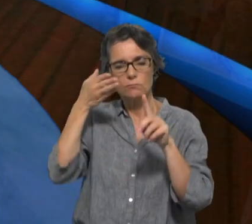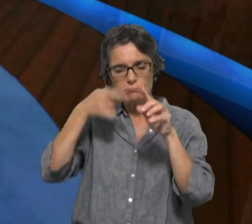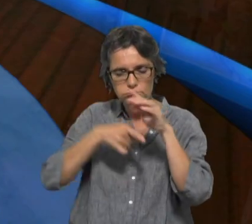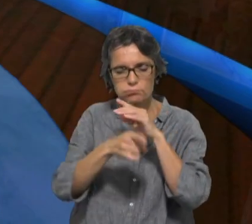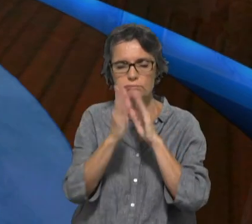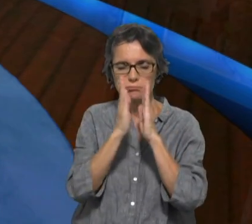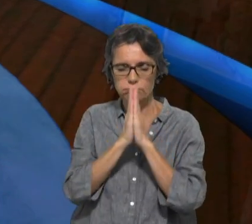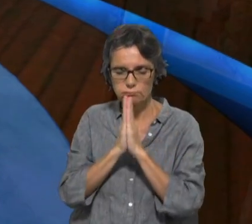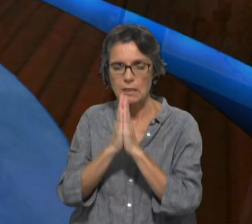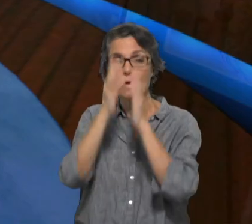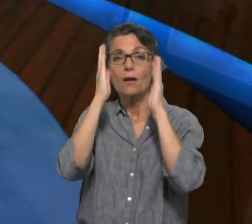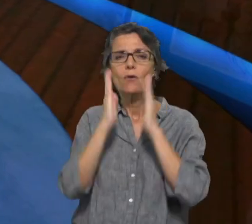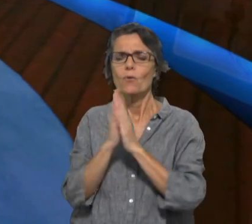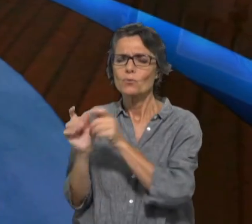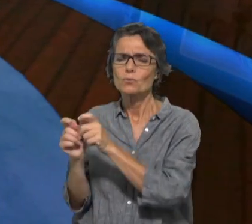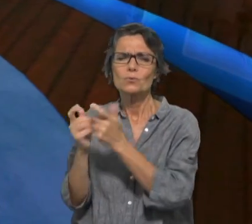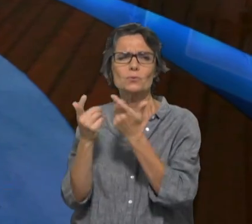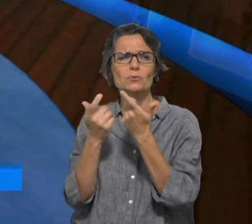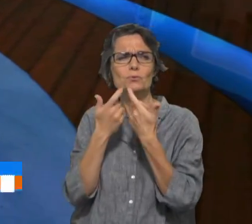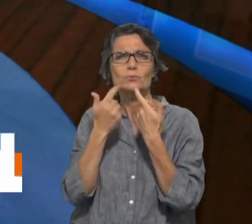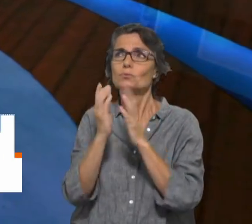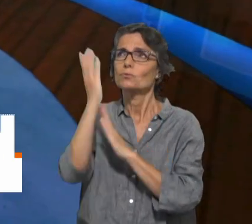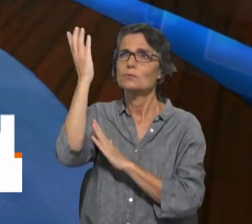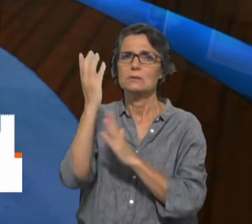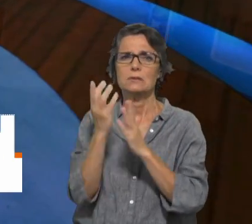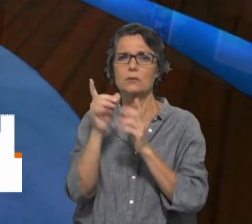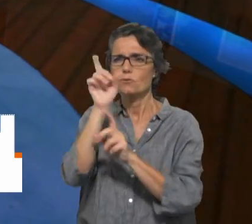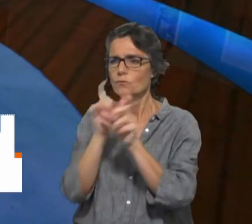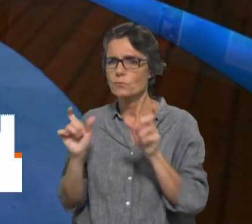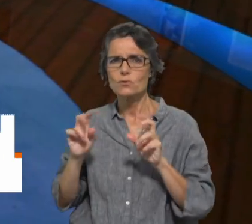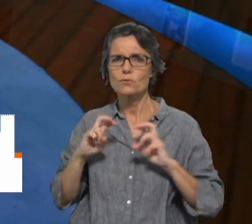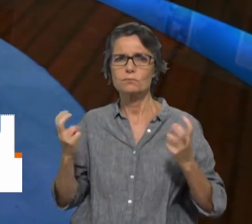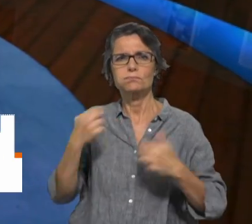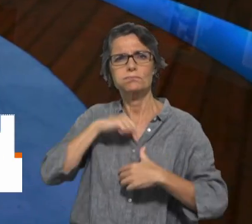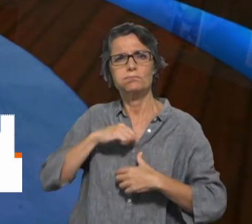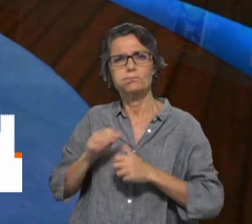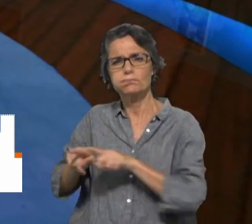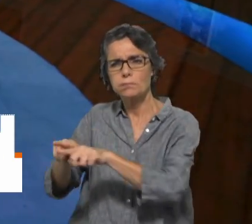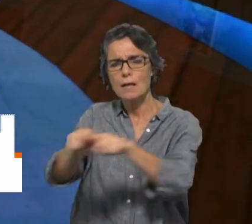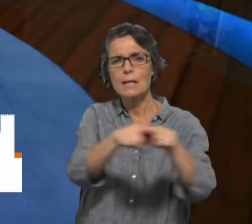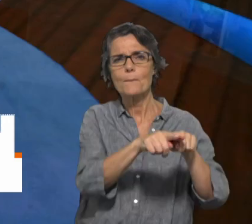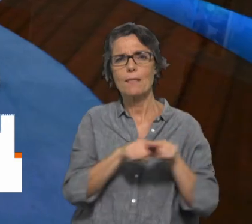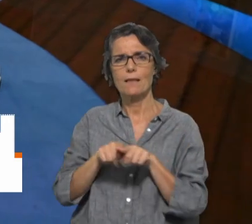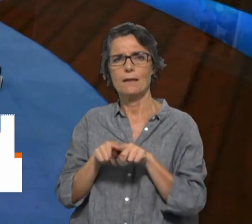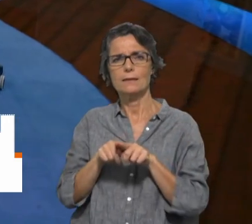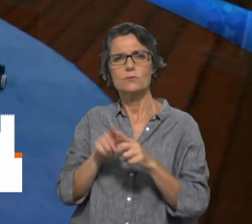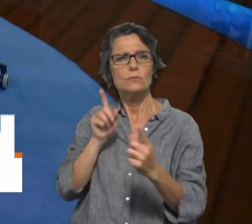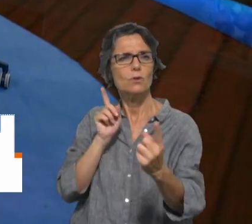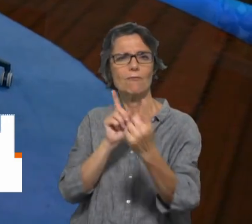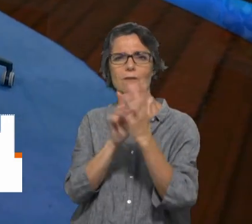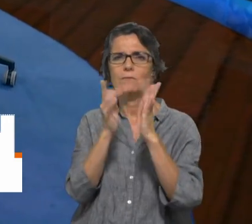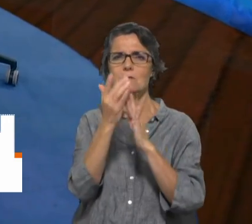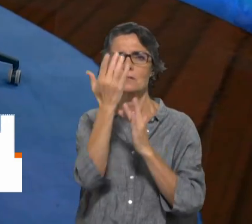é o momento em que fazemos a experiência mais profunda de encontro real com o Senhor, que se faz presente à nossa história, à nossa vida,